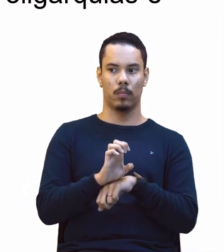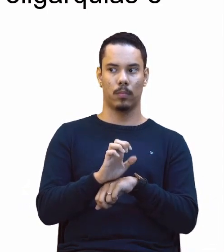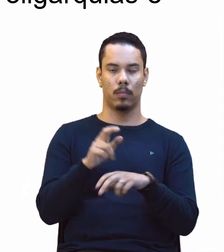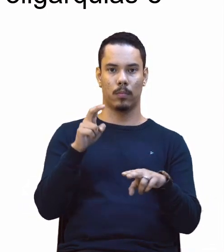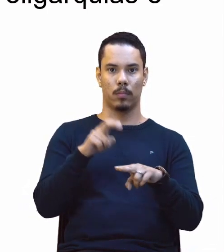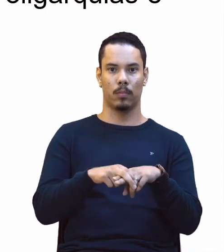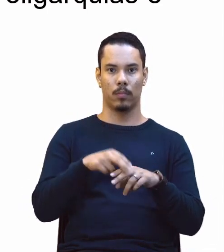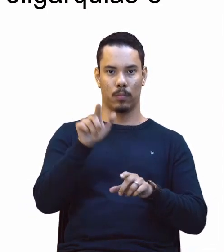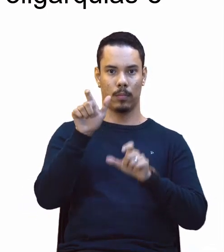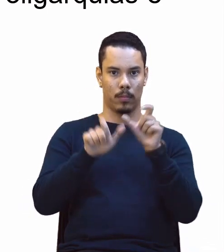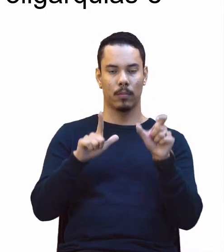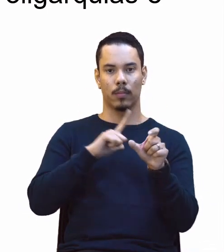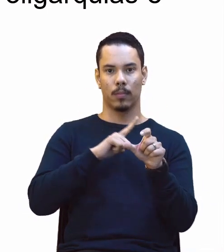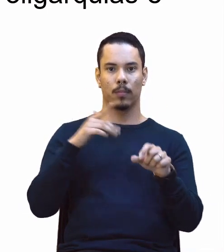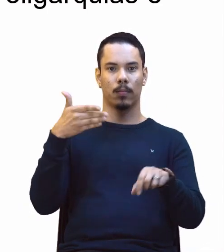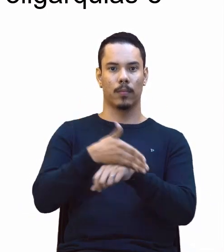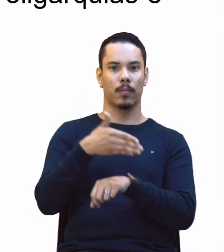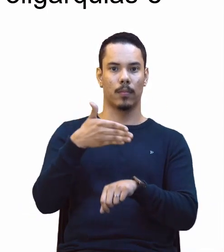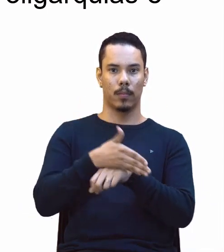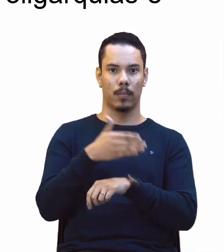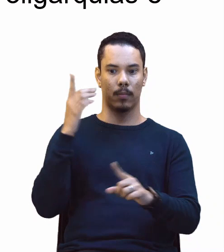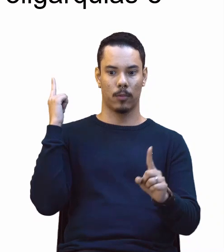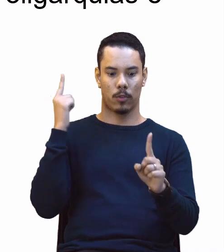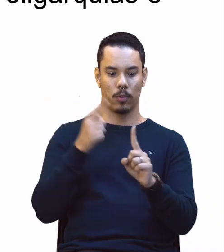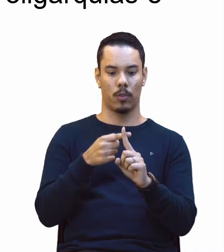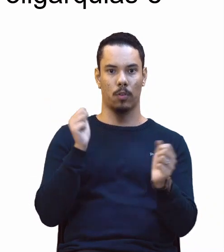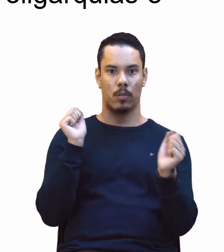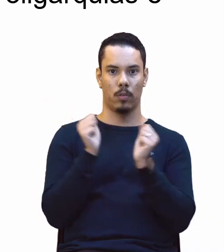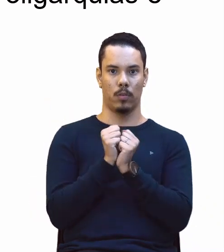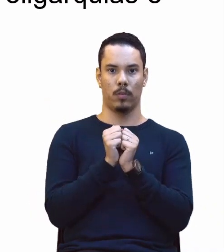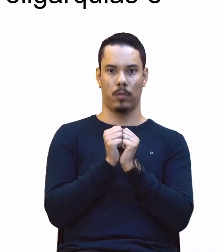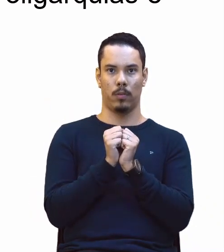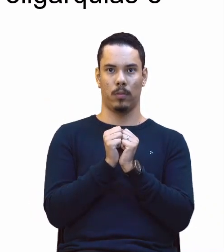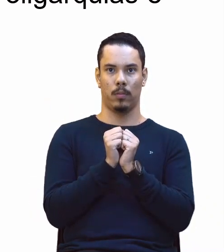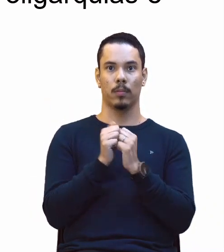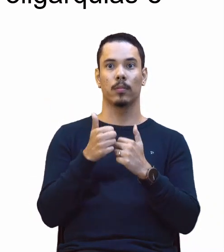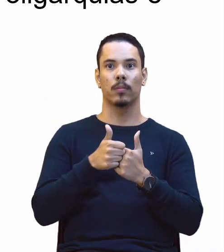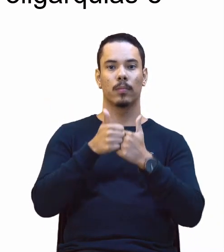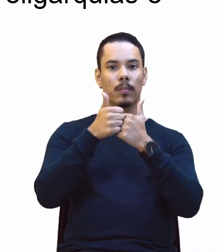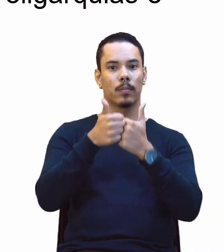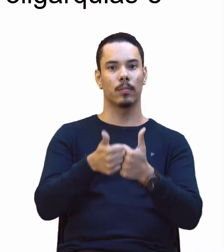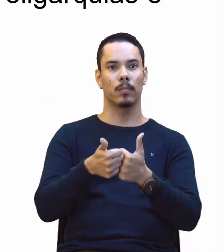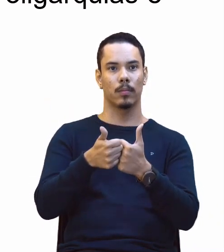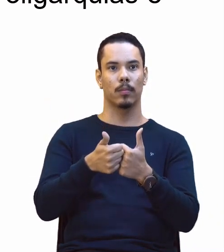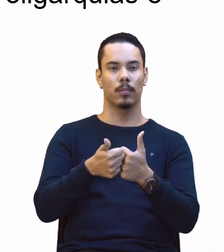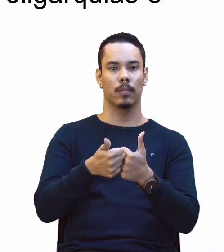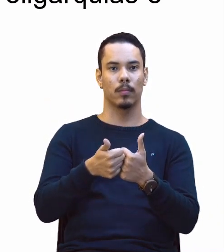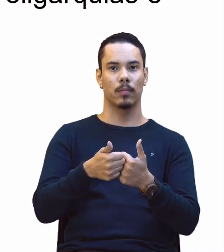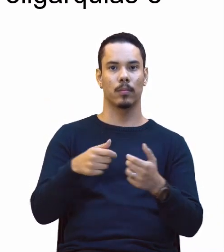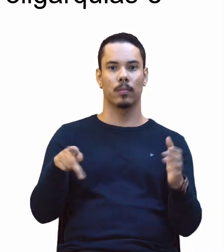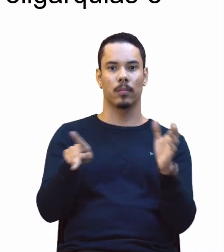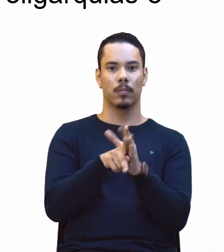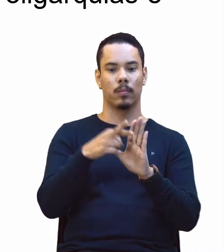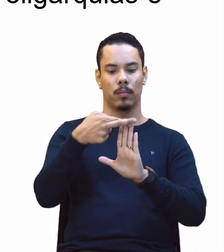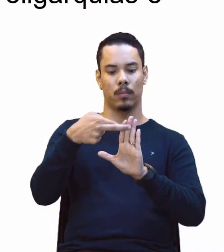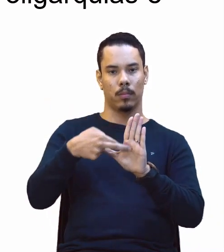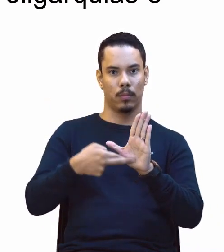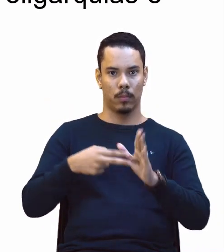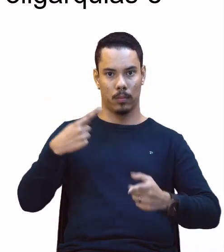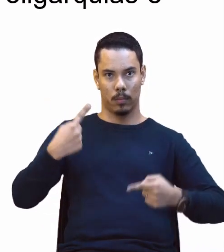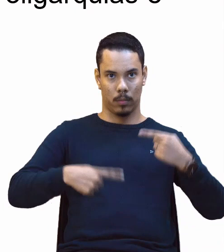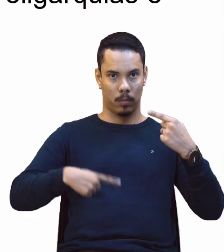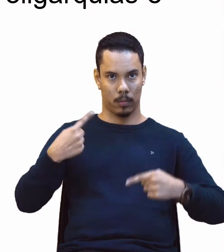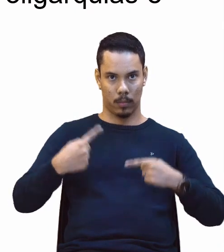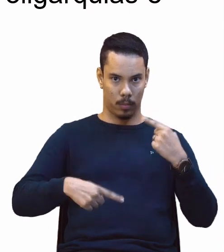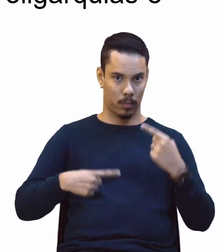tinham uma participação direta. Segundo os regimes políticos, a proporção